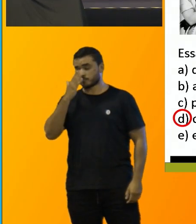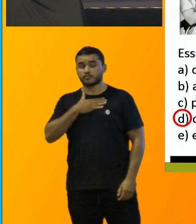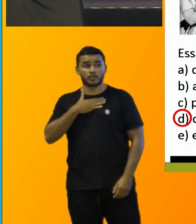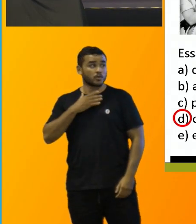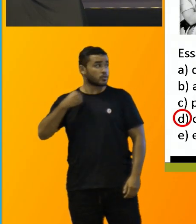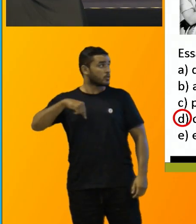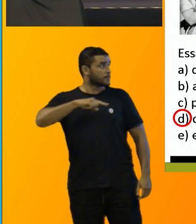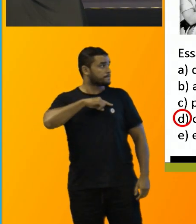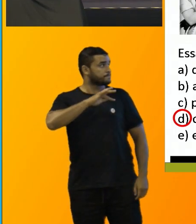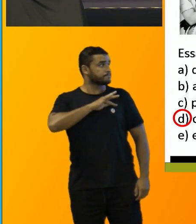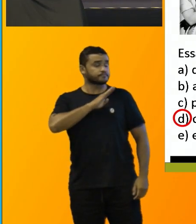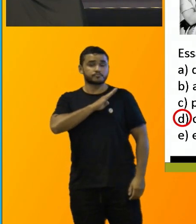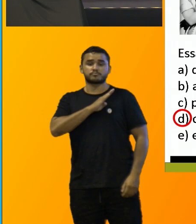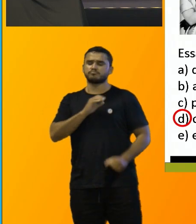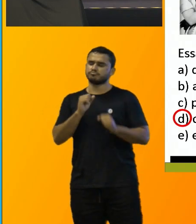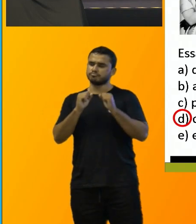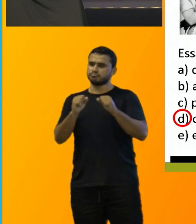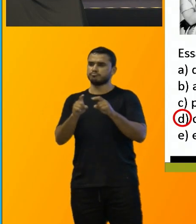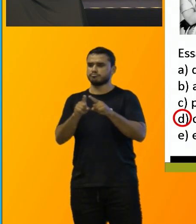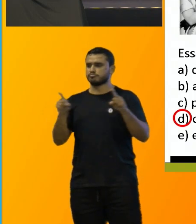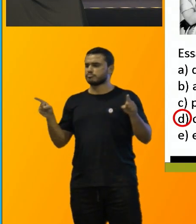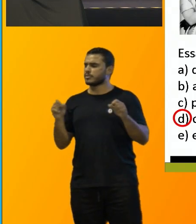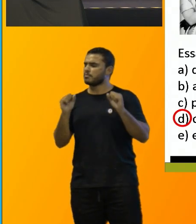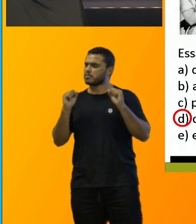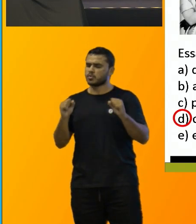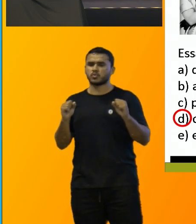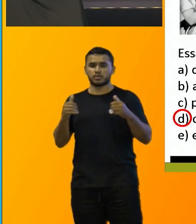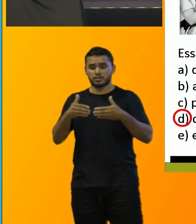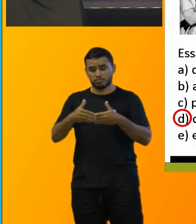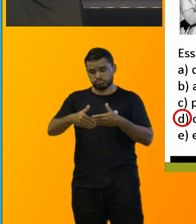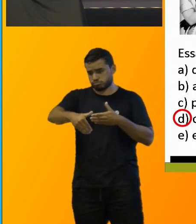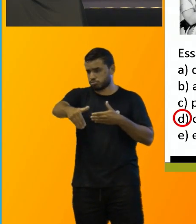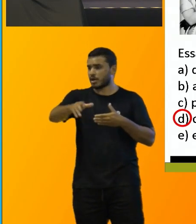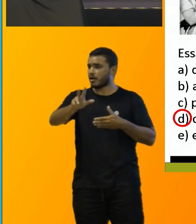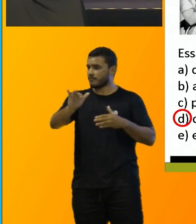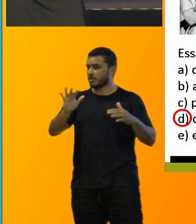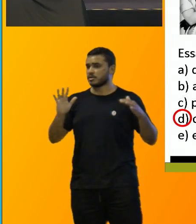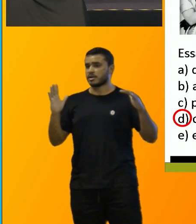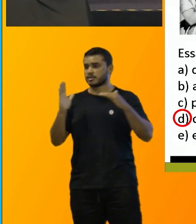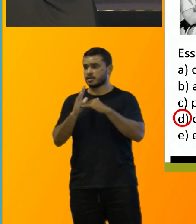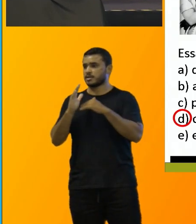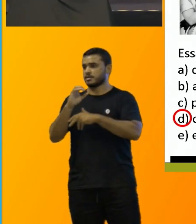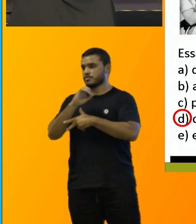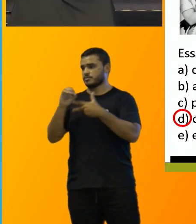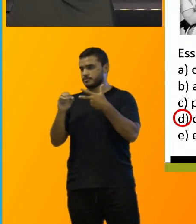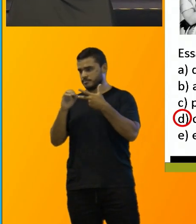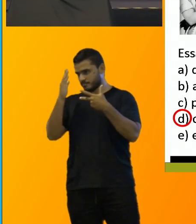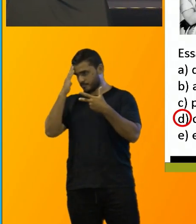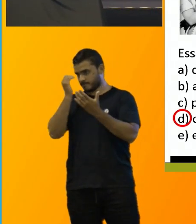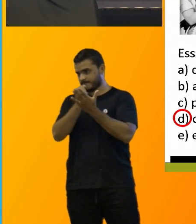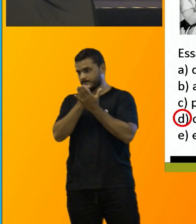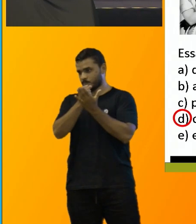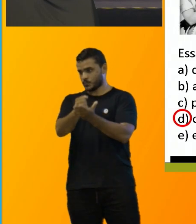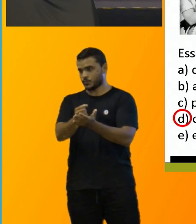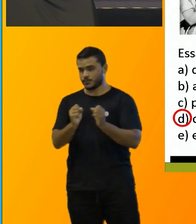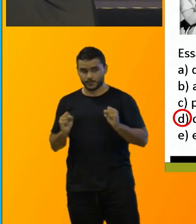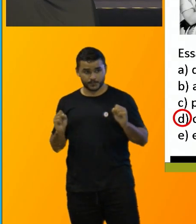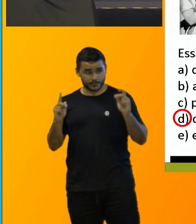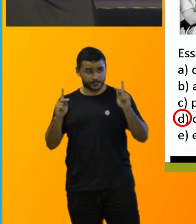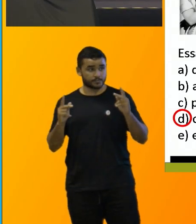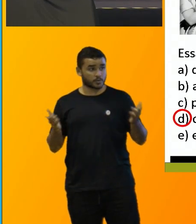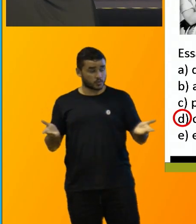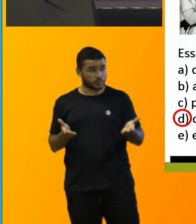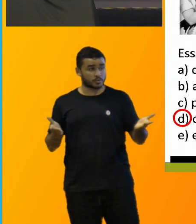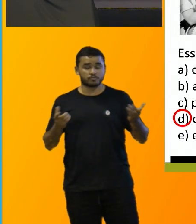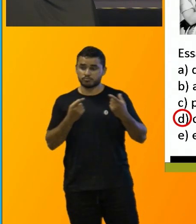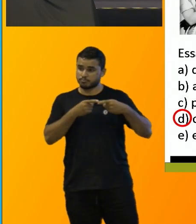estamos à disposição durante todo esse processo de preparação, que agora conta